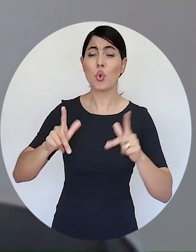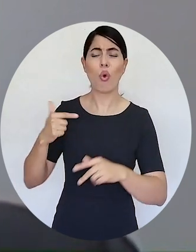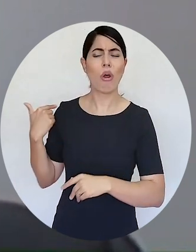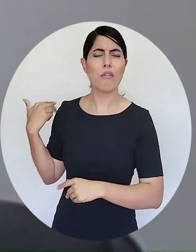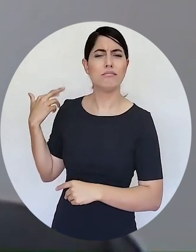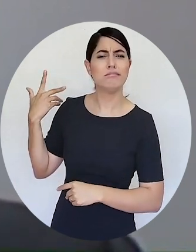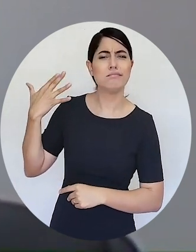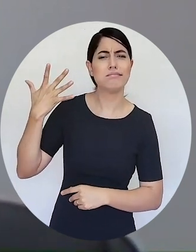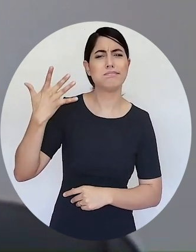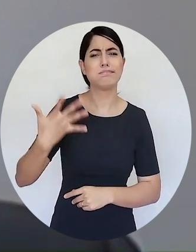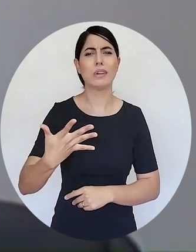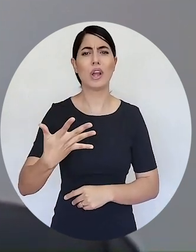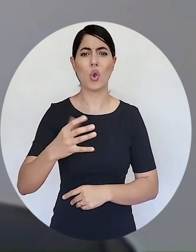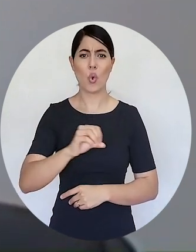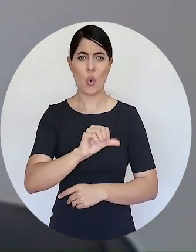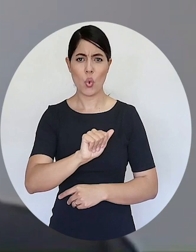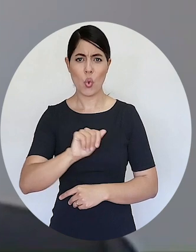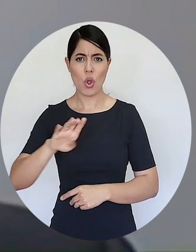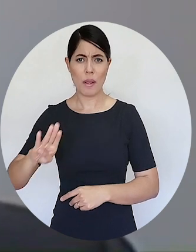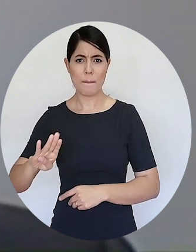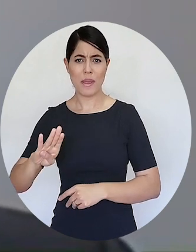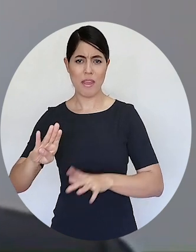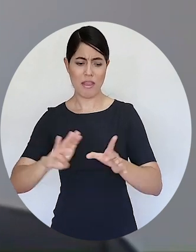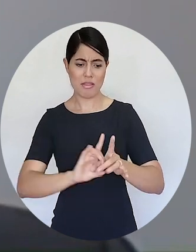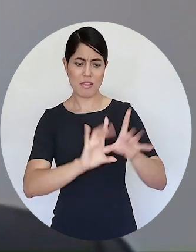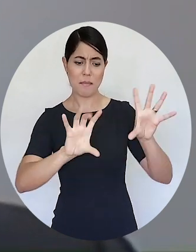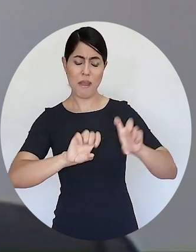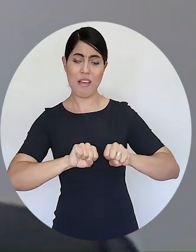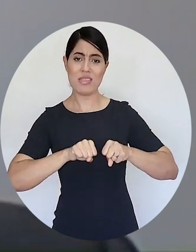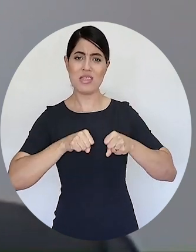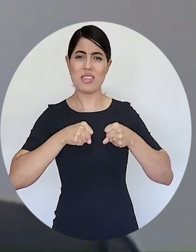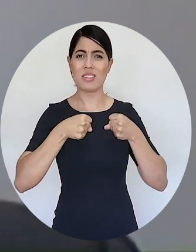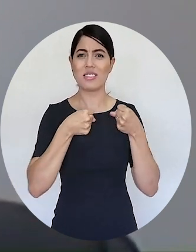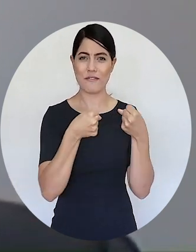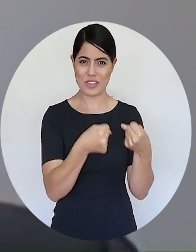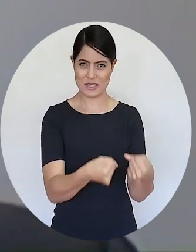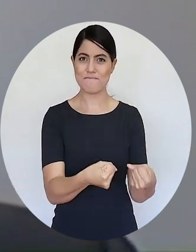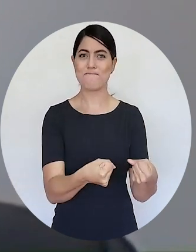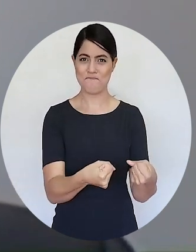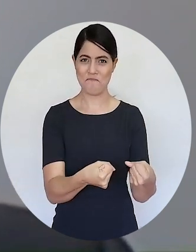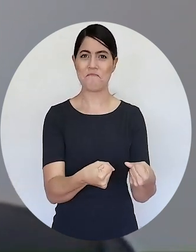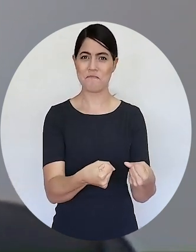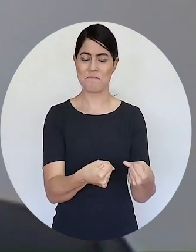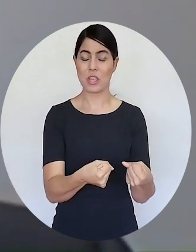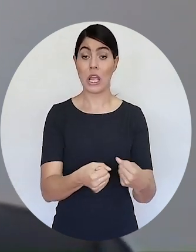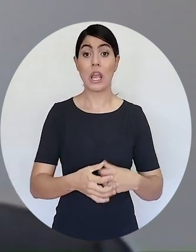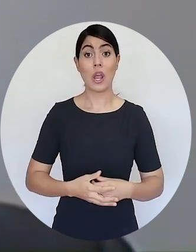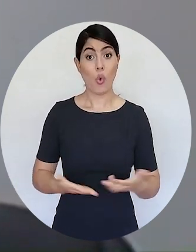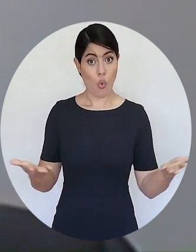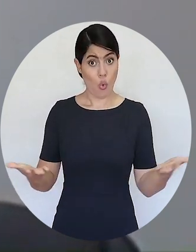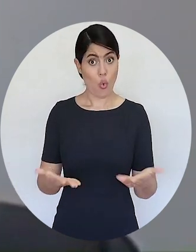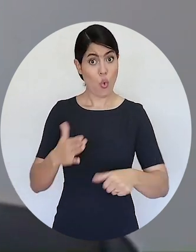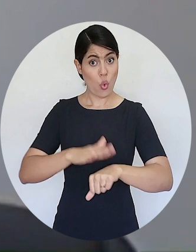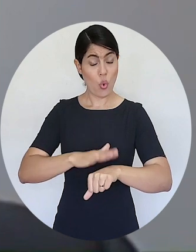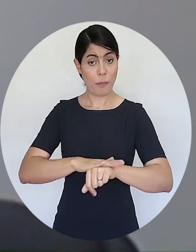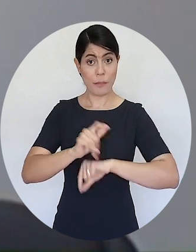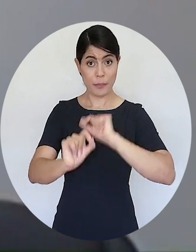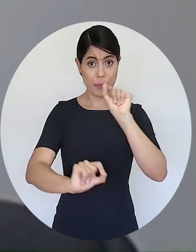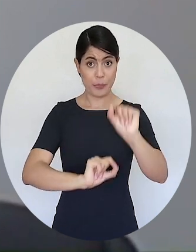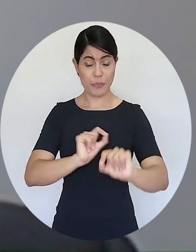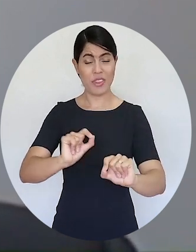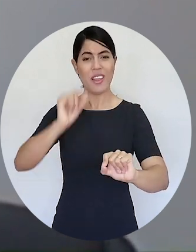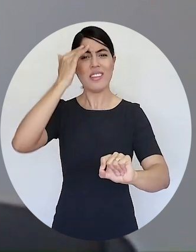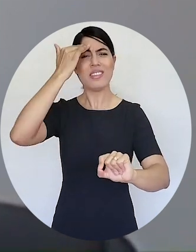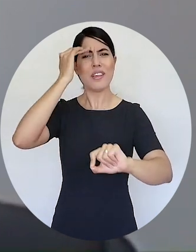sistema ordem no ambiente da defesa da democracia. É chegado o momento de compreendermos